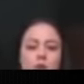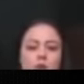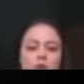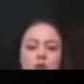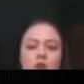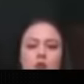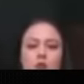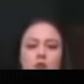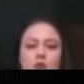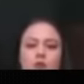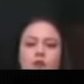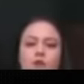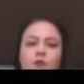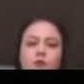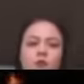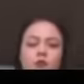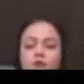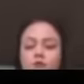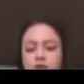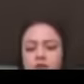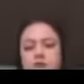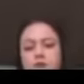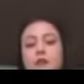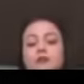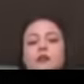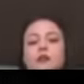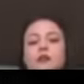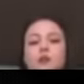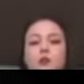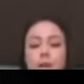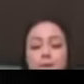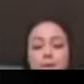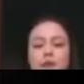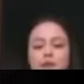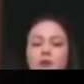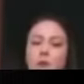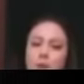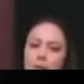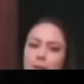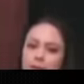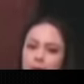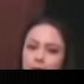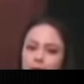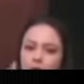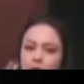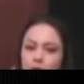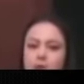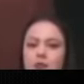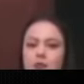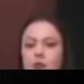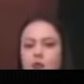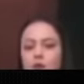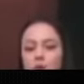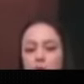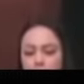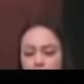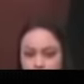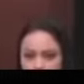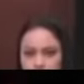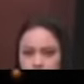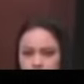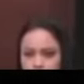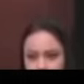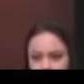mas o juiz aqui não está agindo de ofício. Aqui, na verdade, a parte tem um prazo para apresentar a impugnação